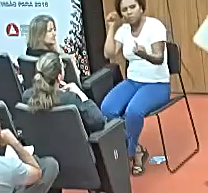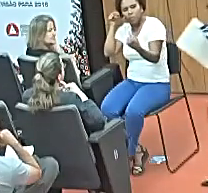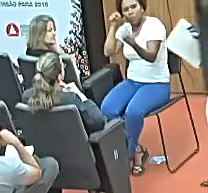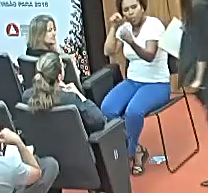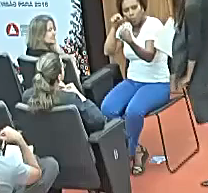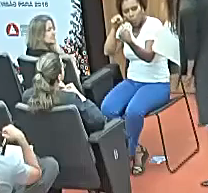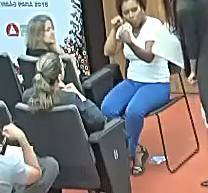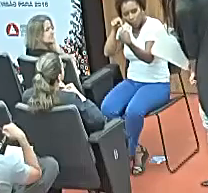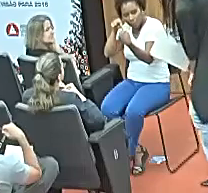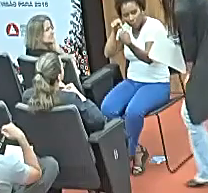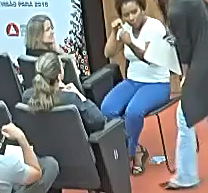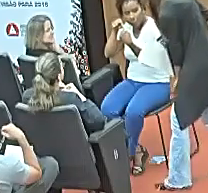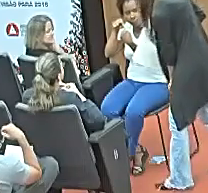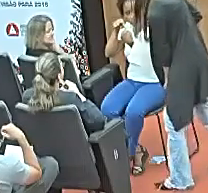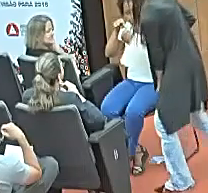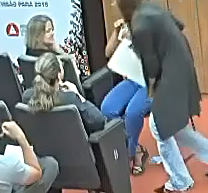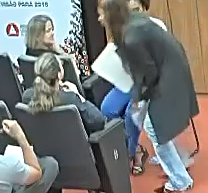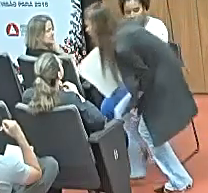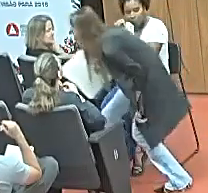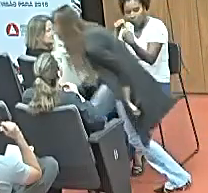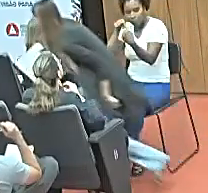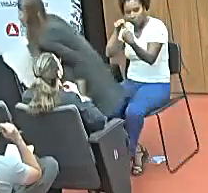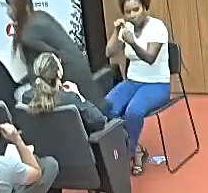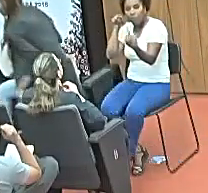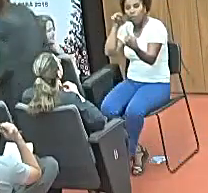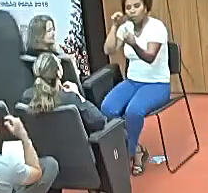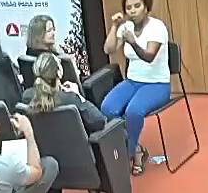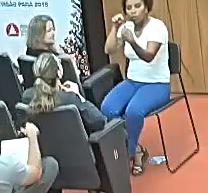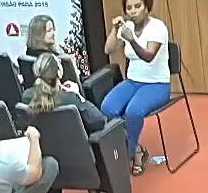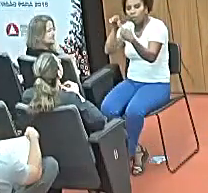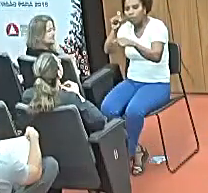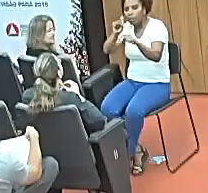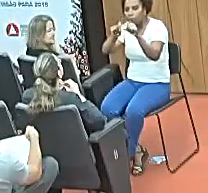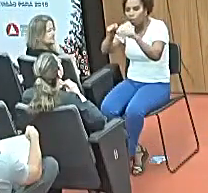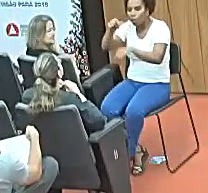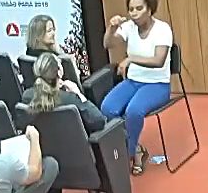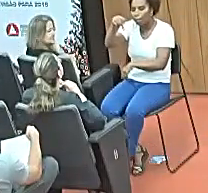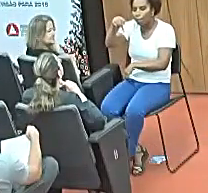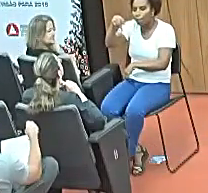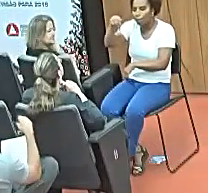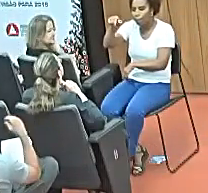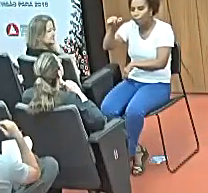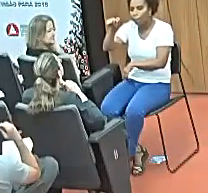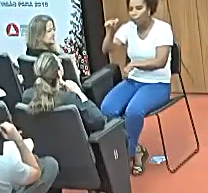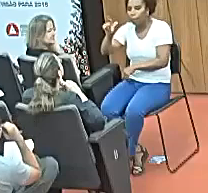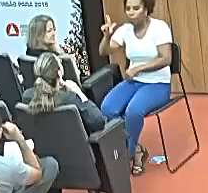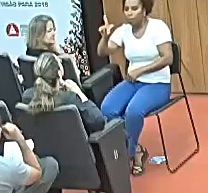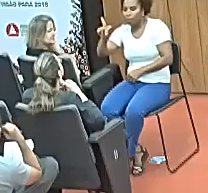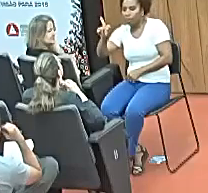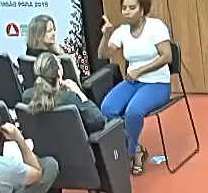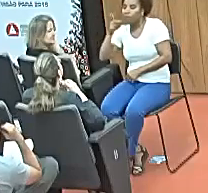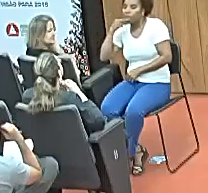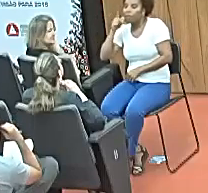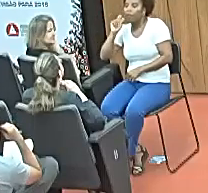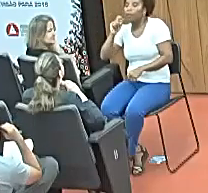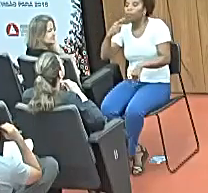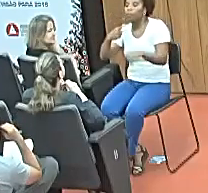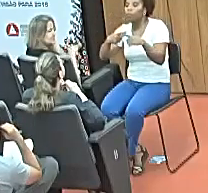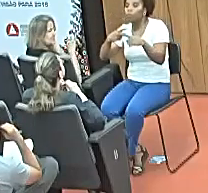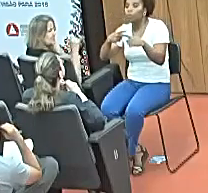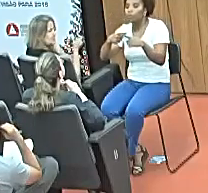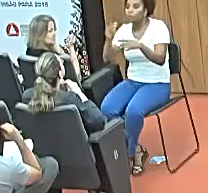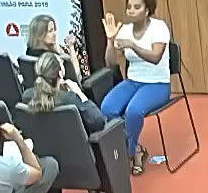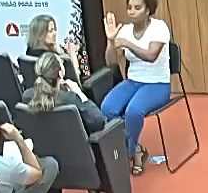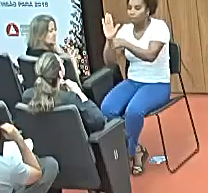processo que o pp agir desenvolveu nesta semana dando oportunidade à comunidade a princípio a